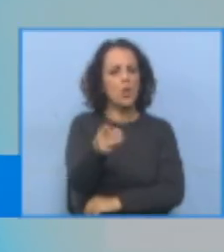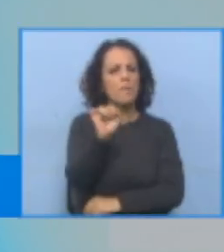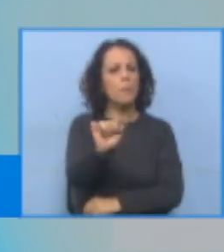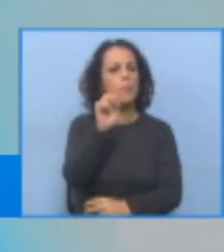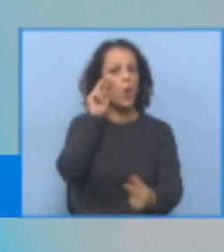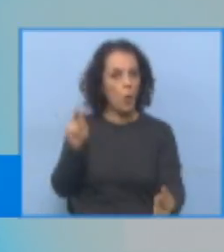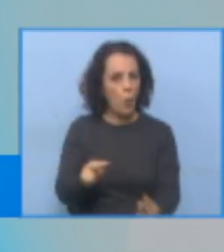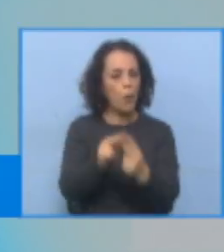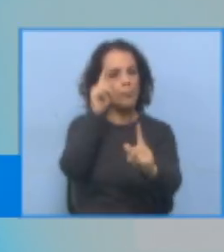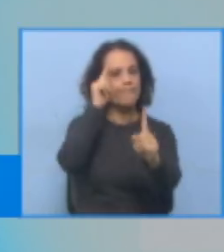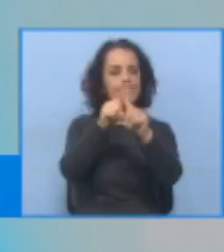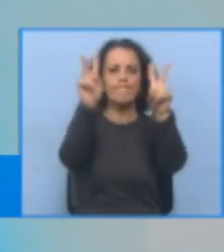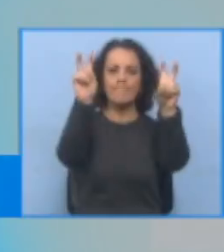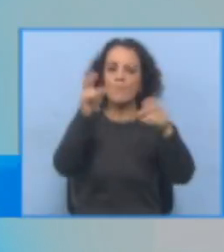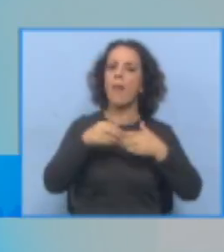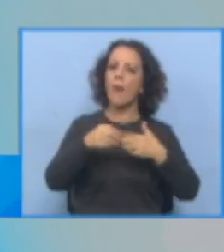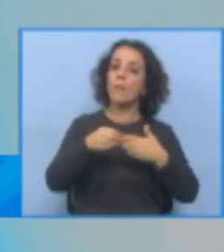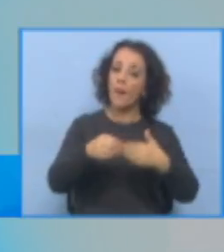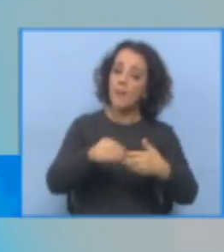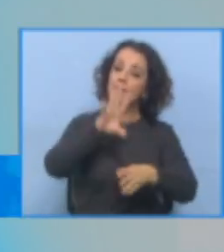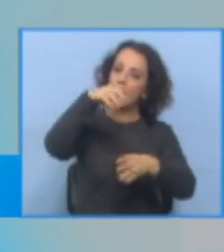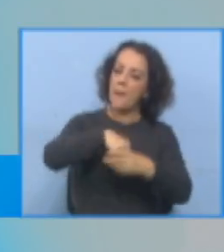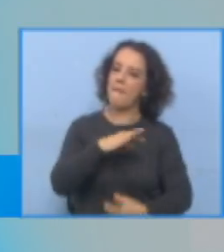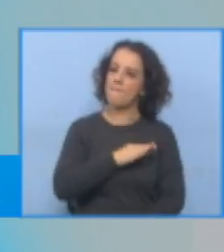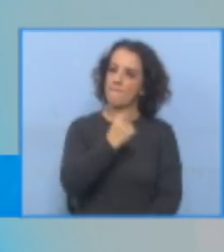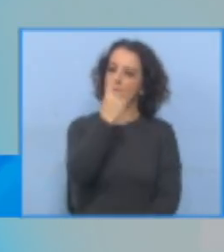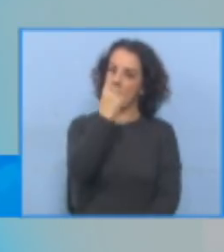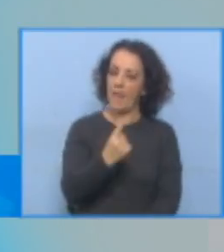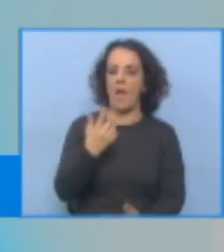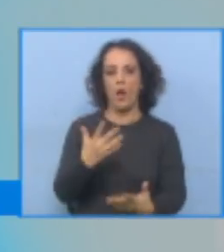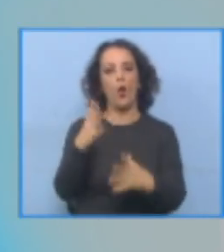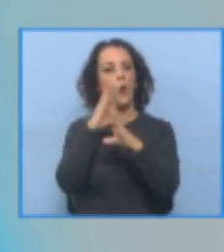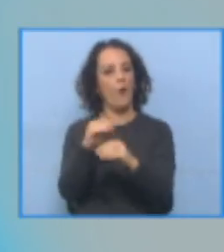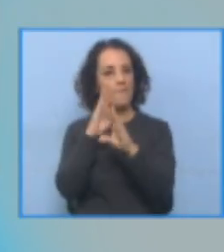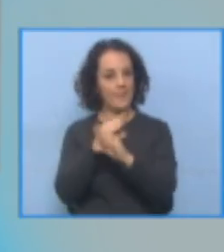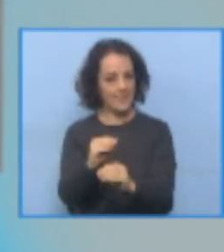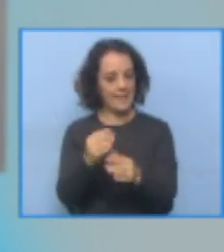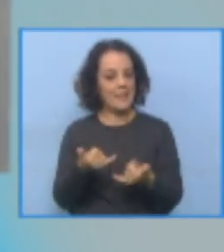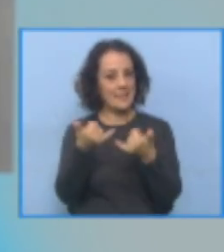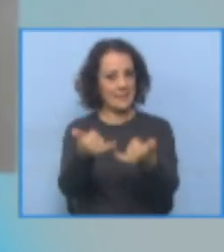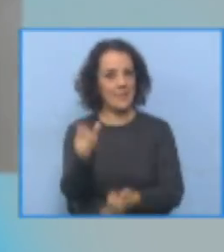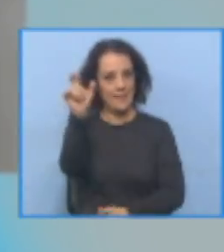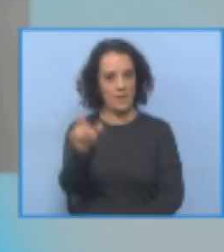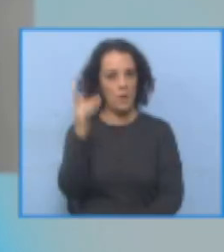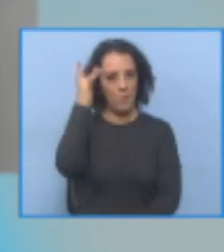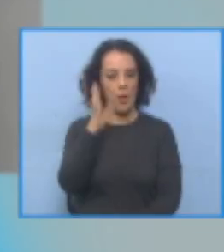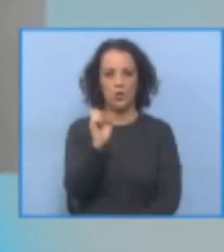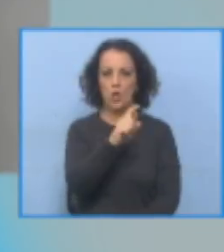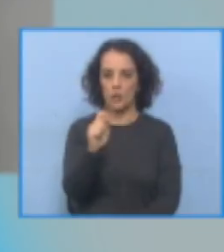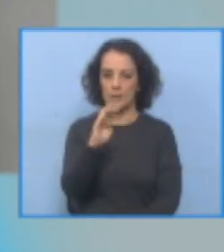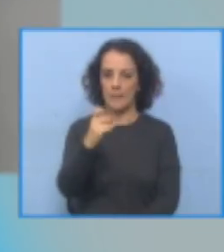sobre liderança à luz da fé. É sobre ele que vamos conversar já de seguida com o Padre Jorge